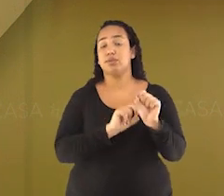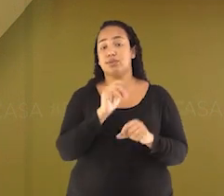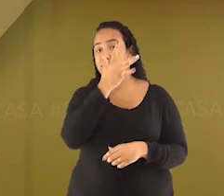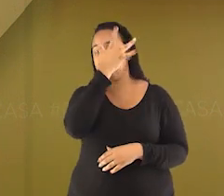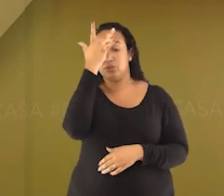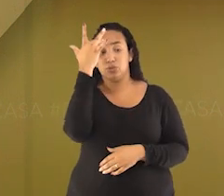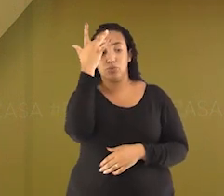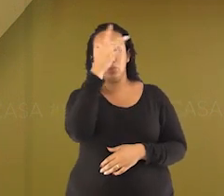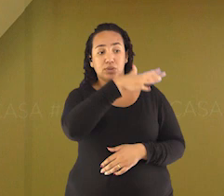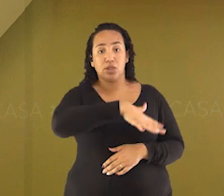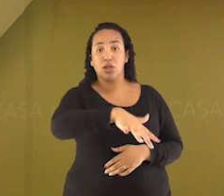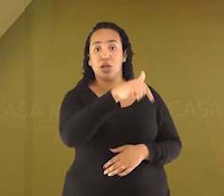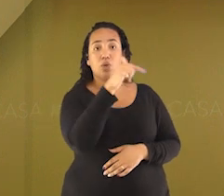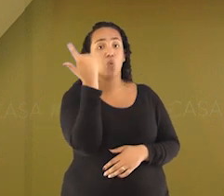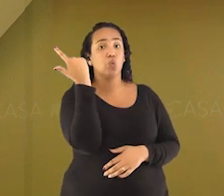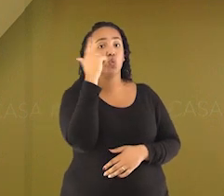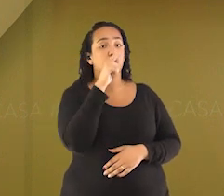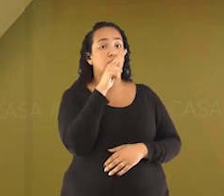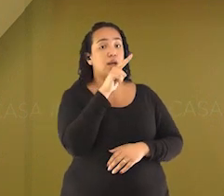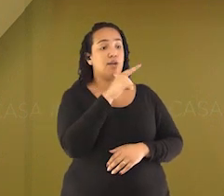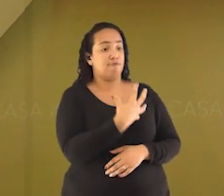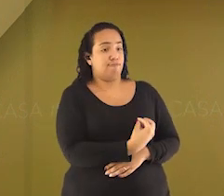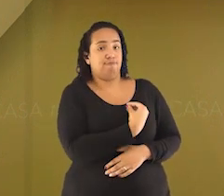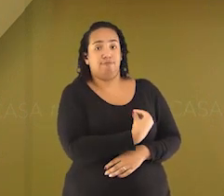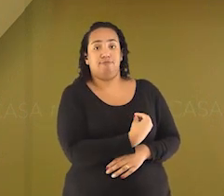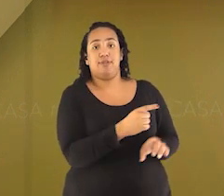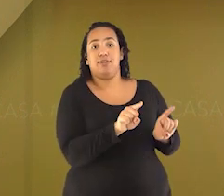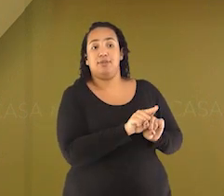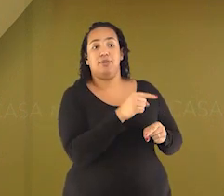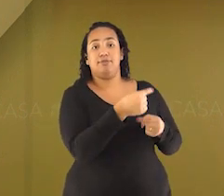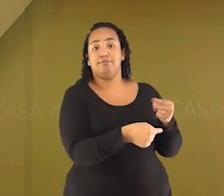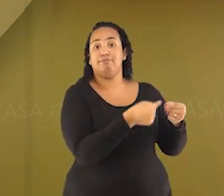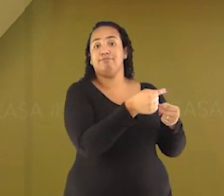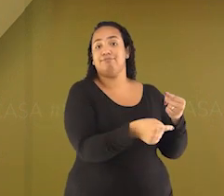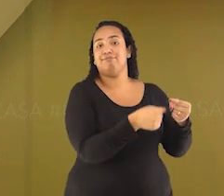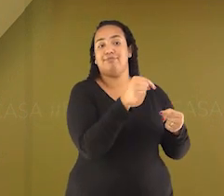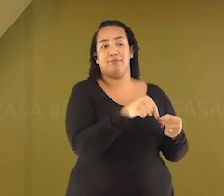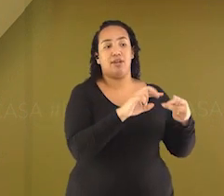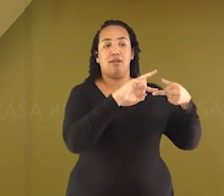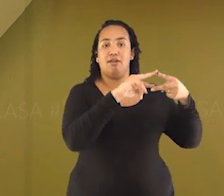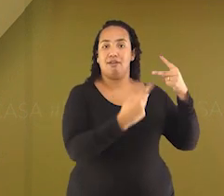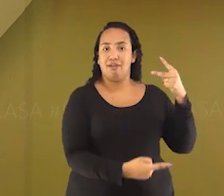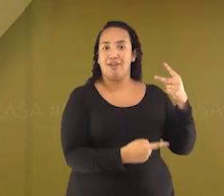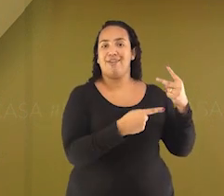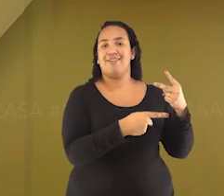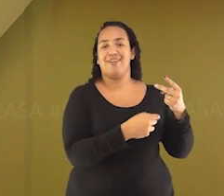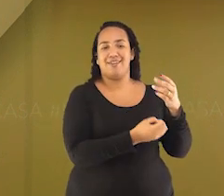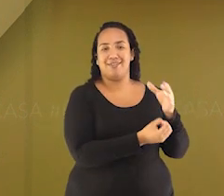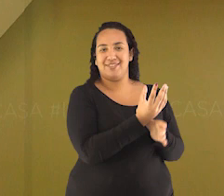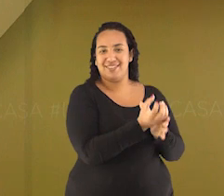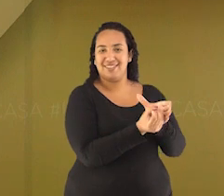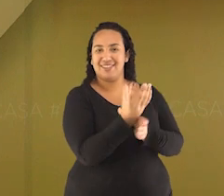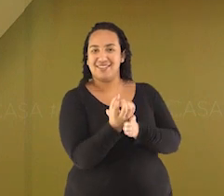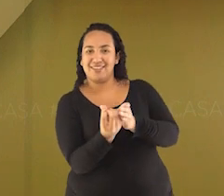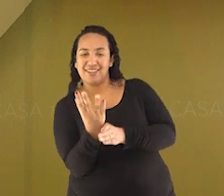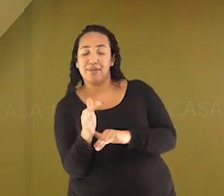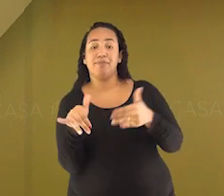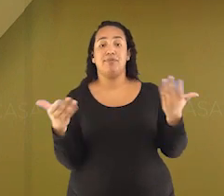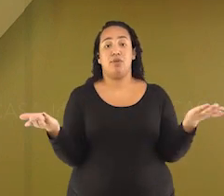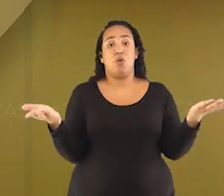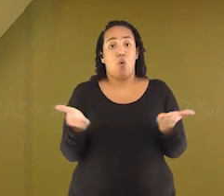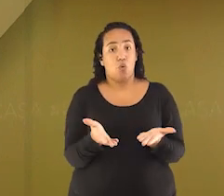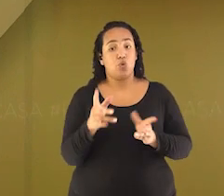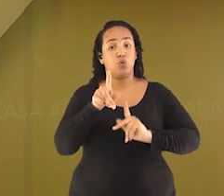indivíduos mais propensos a sobreviver e se reproduzir, passando seus genes adiante. Assim a gente pode concluir que as características dos povos